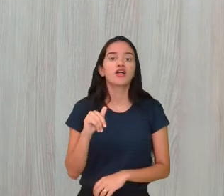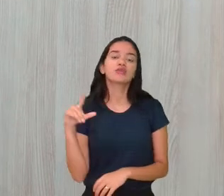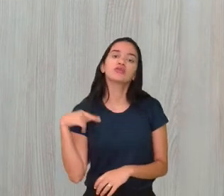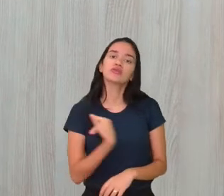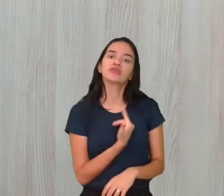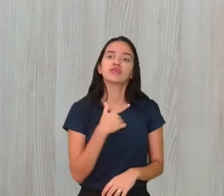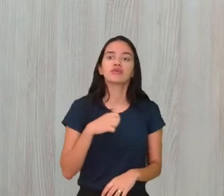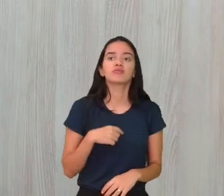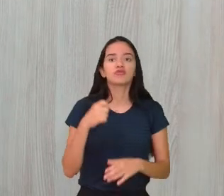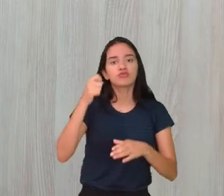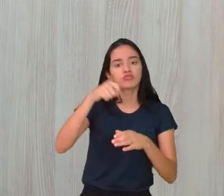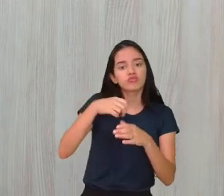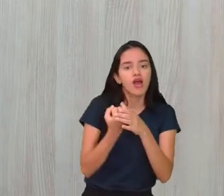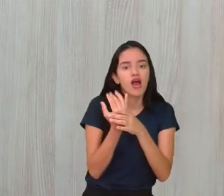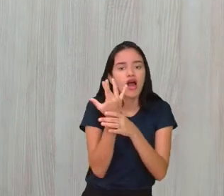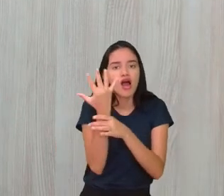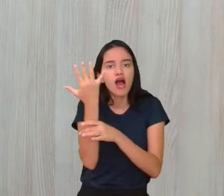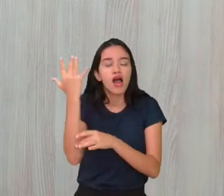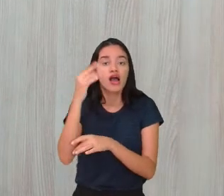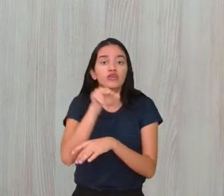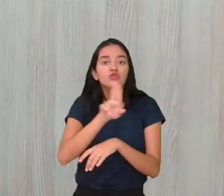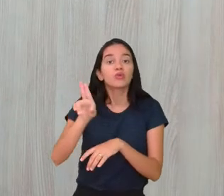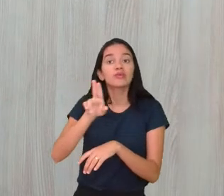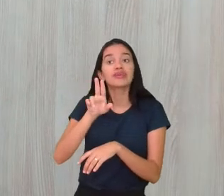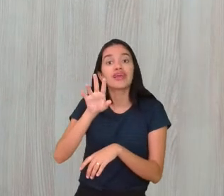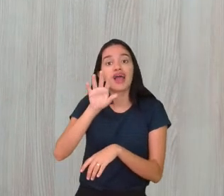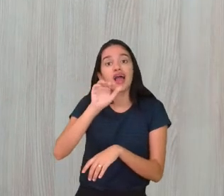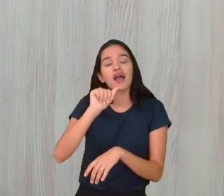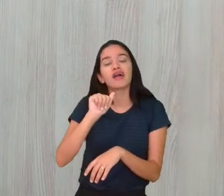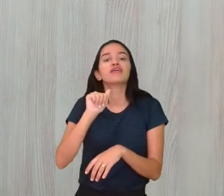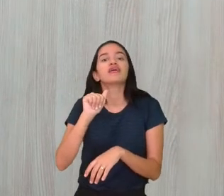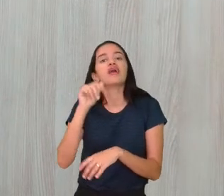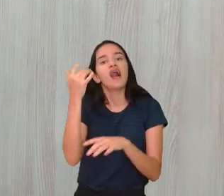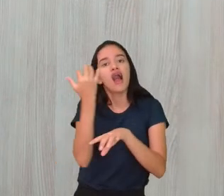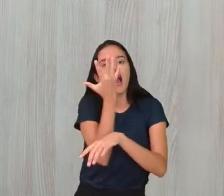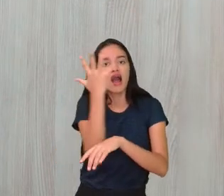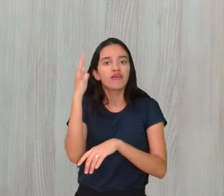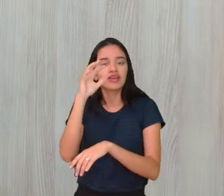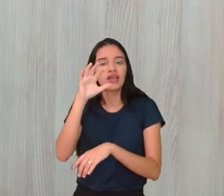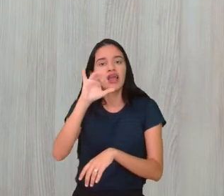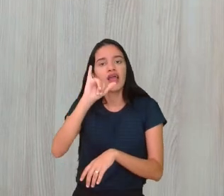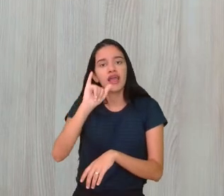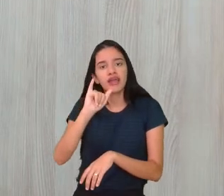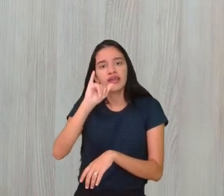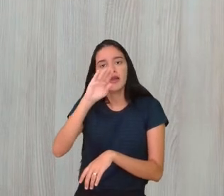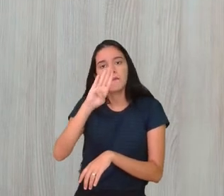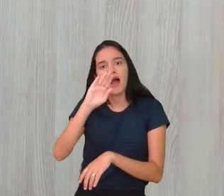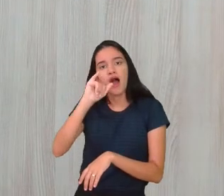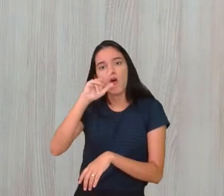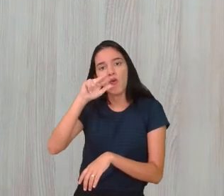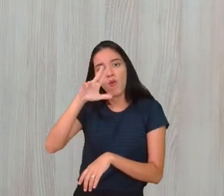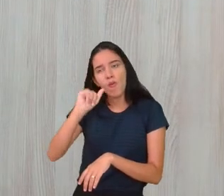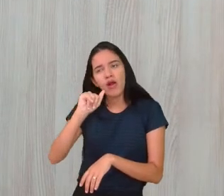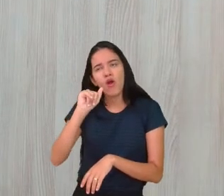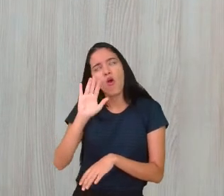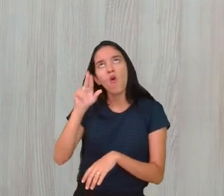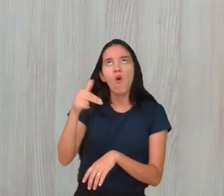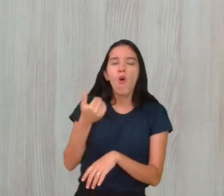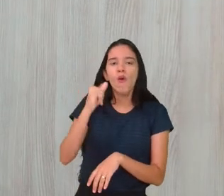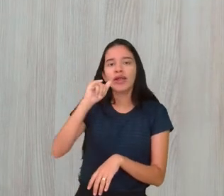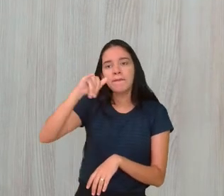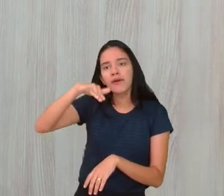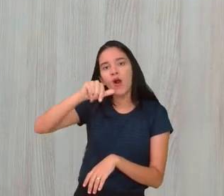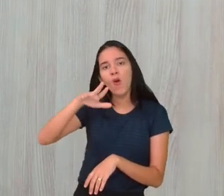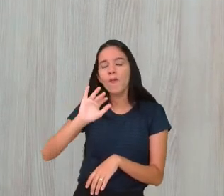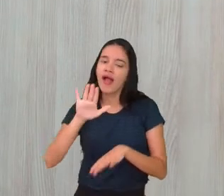algumas plantas, algumas árvores chamadas árvore testemunha, que é a imbaúma. Sim, a imbaúba. É o imbaúba ou a imbaúma, depende. Depende